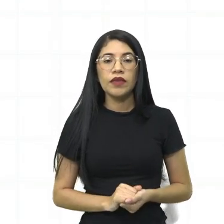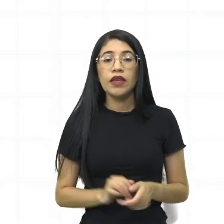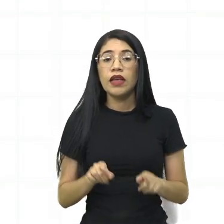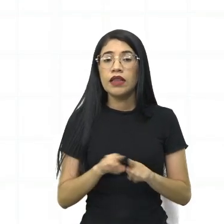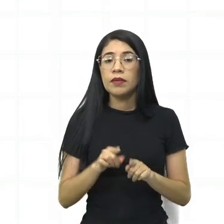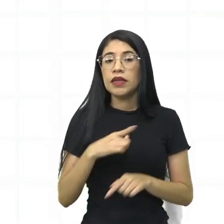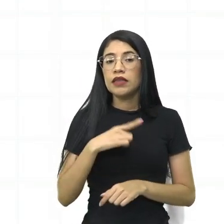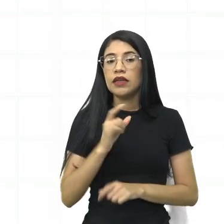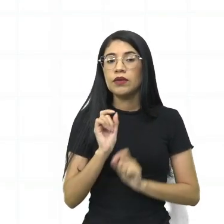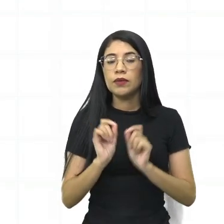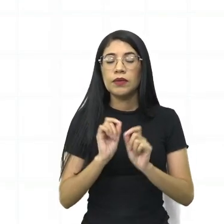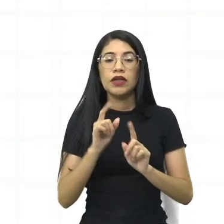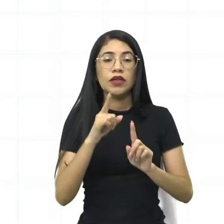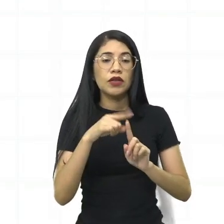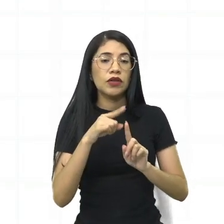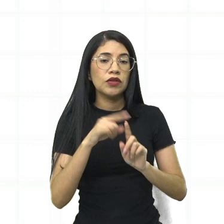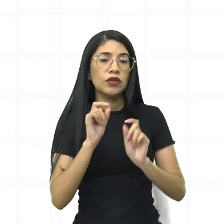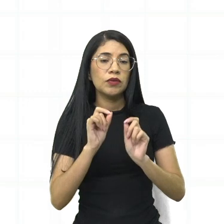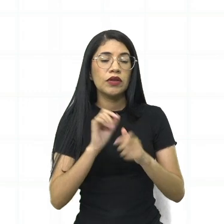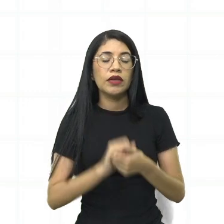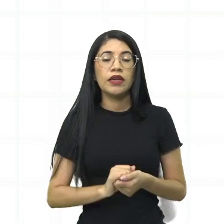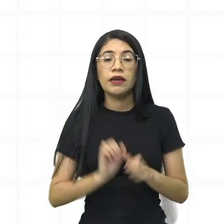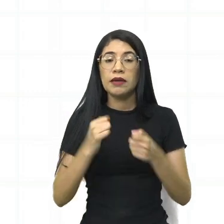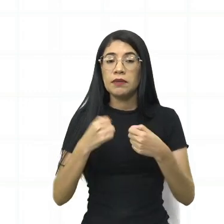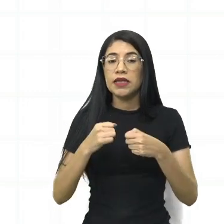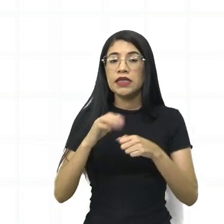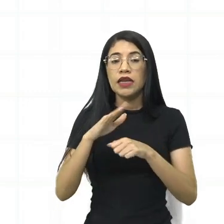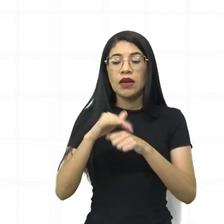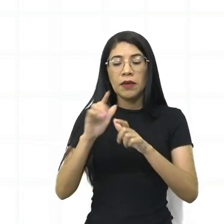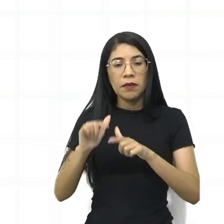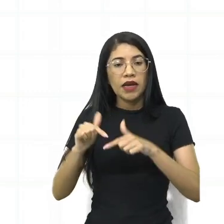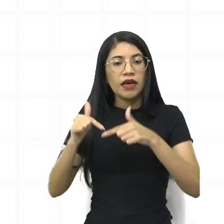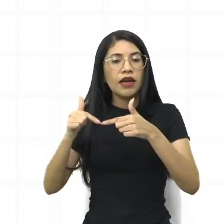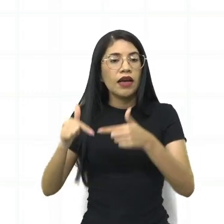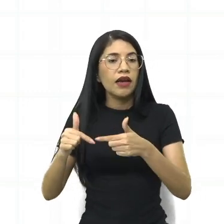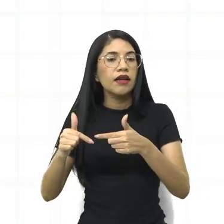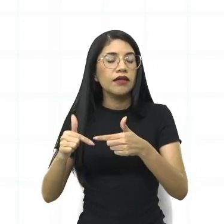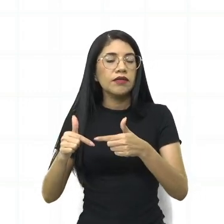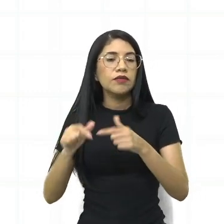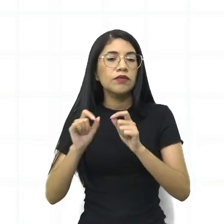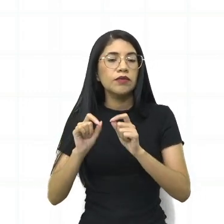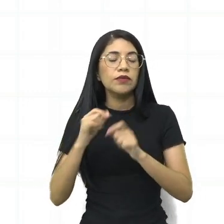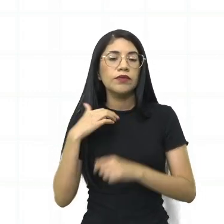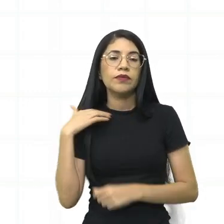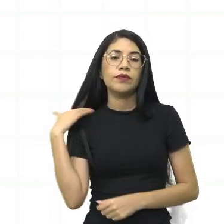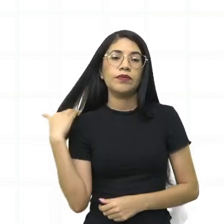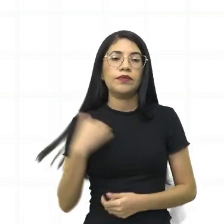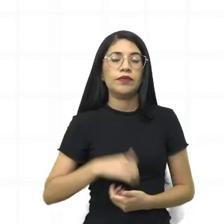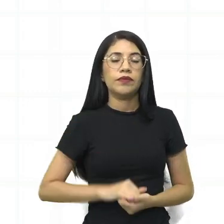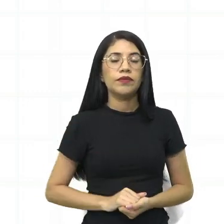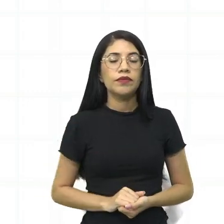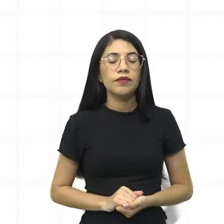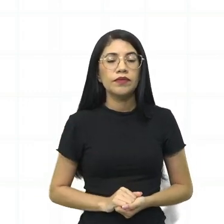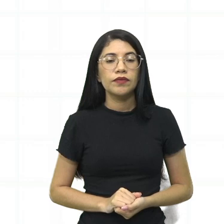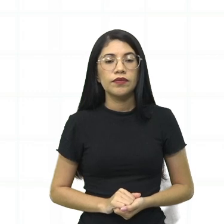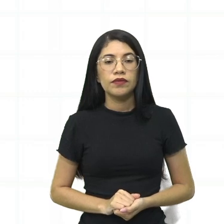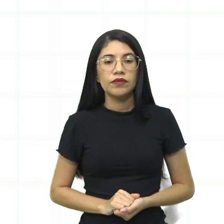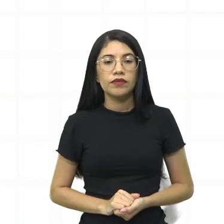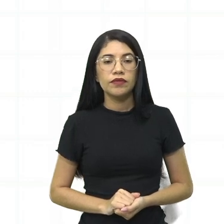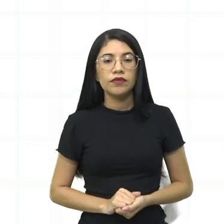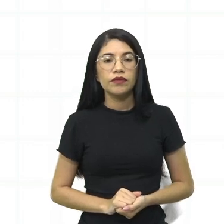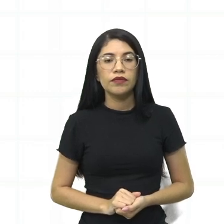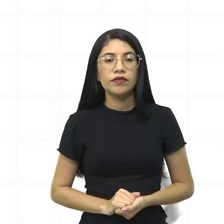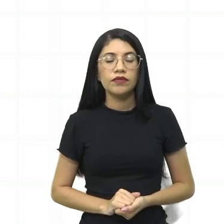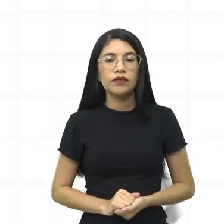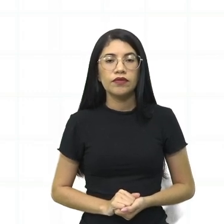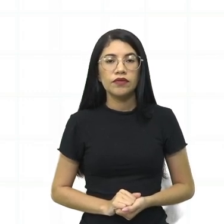algum tipo de chamada à ação, né? Então, ele chama a ação para alguma coisa. Eles